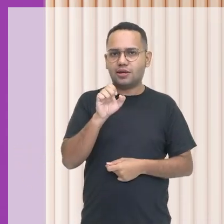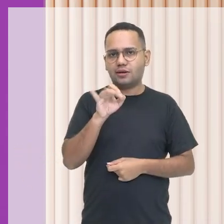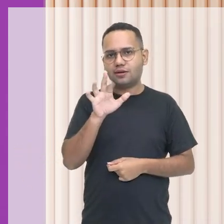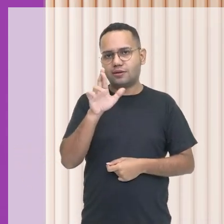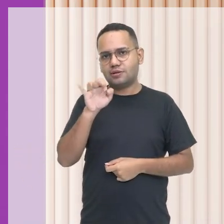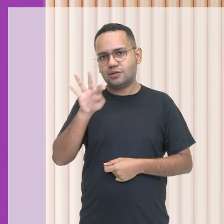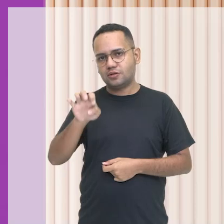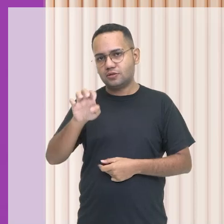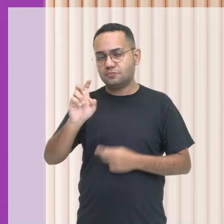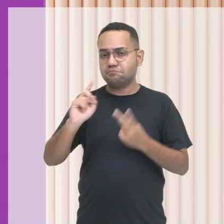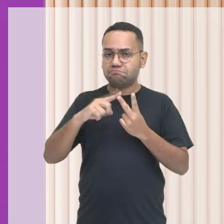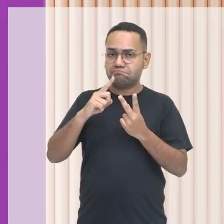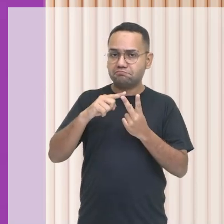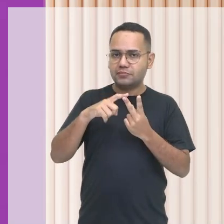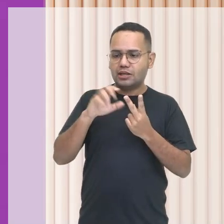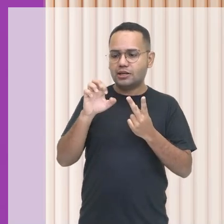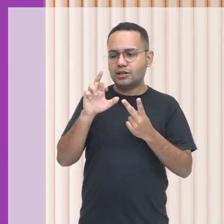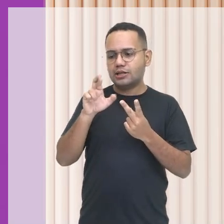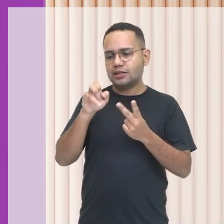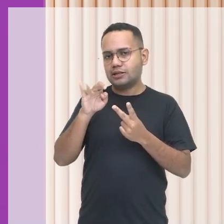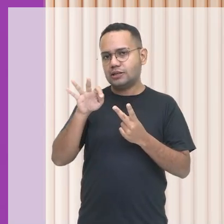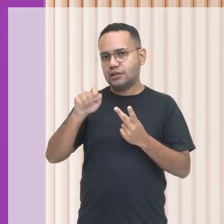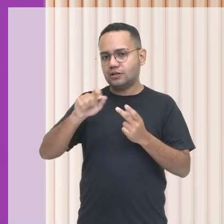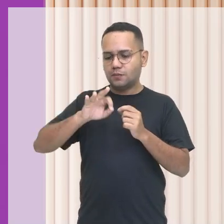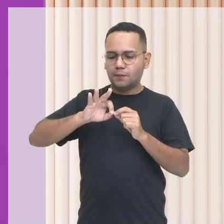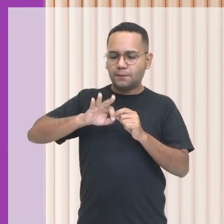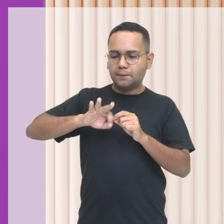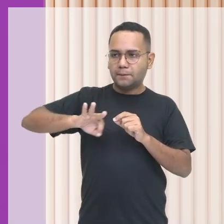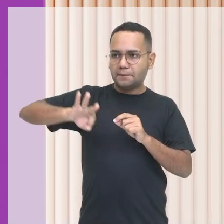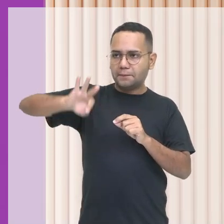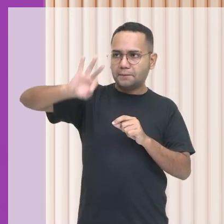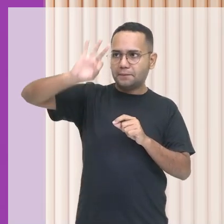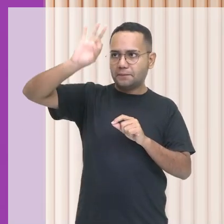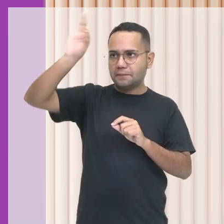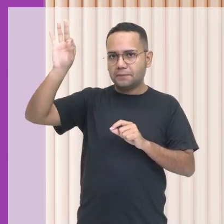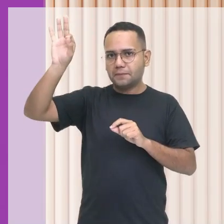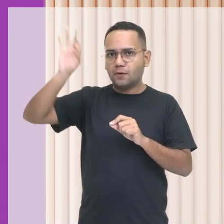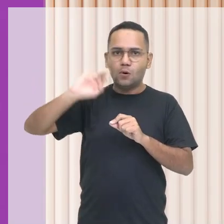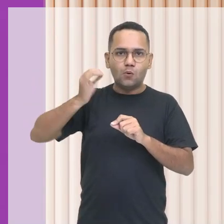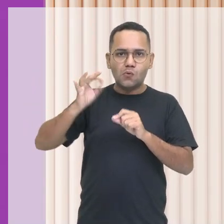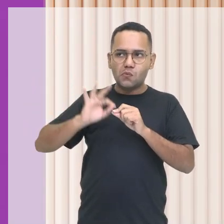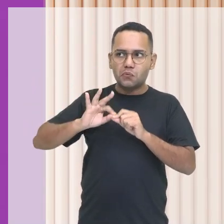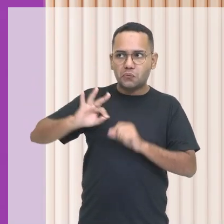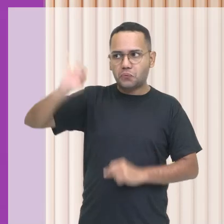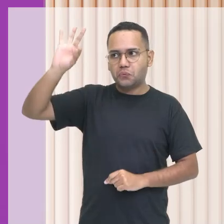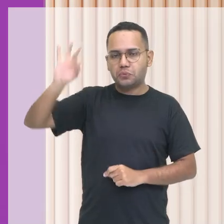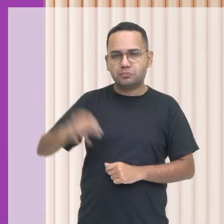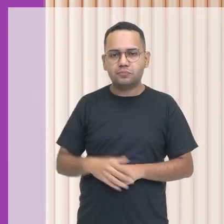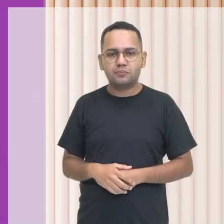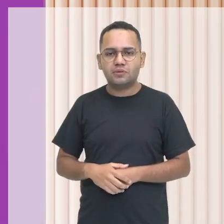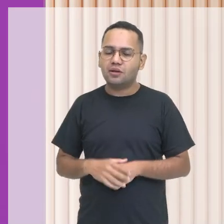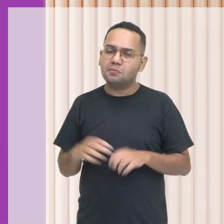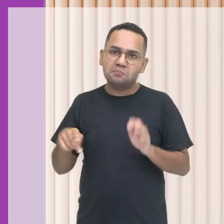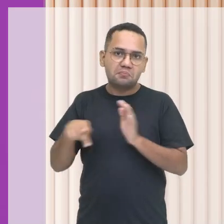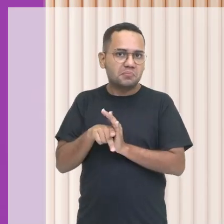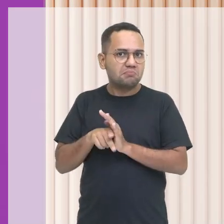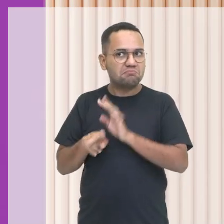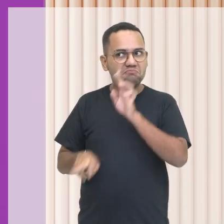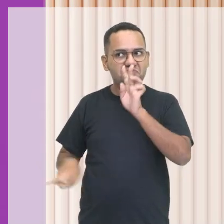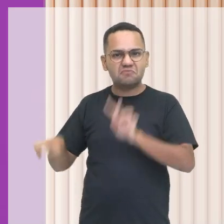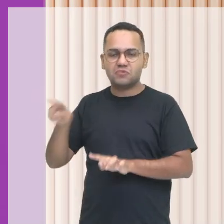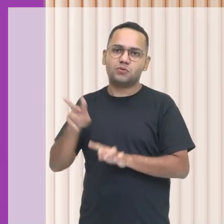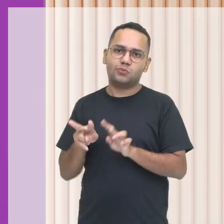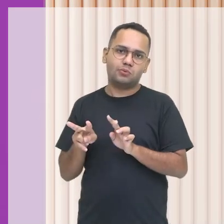função é crescente, dá a ideia de que ela está como se fosse subindo no plano cartesiano. Essa é uma característica visual. E quando ela